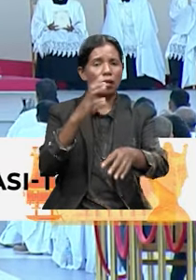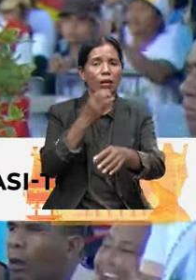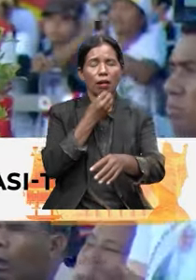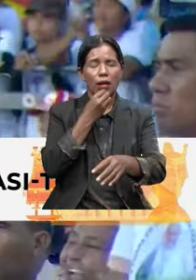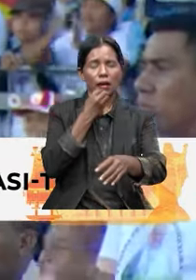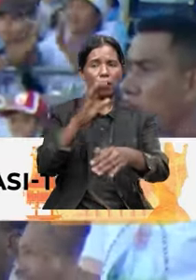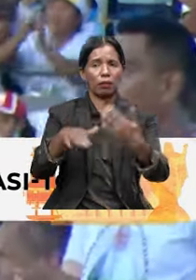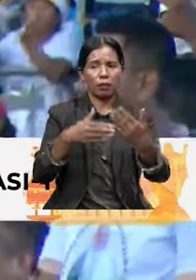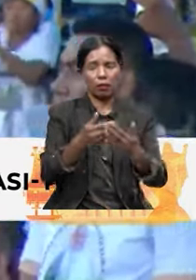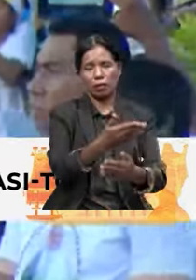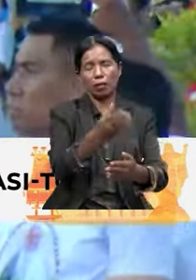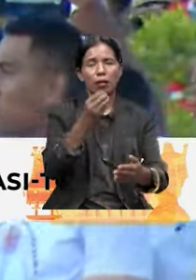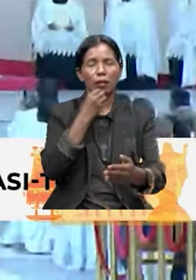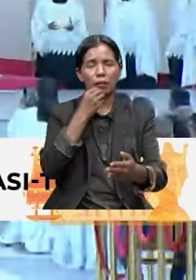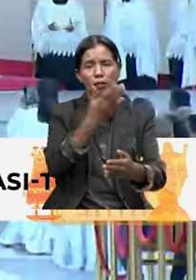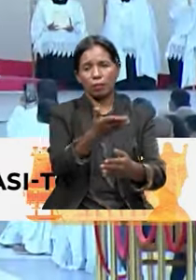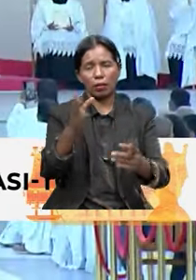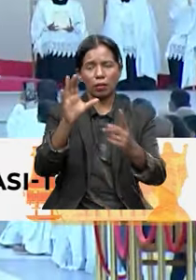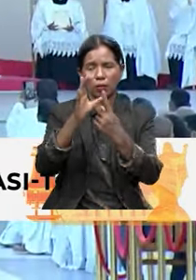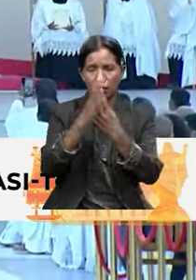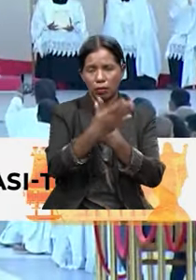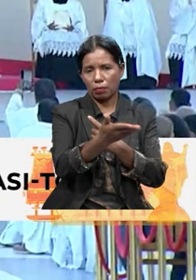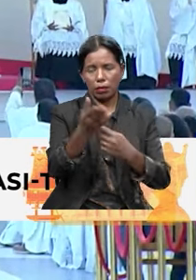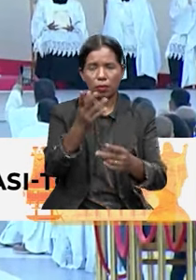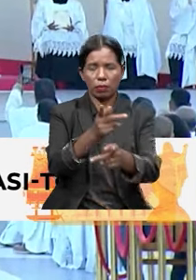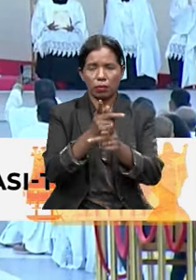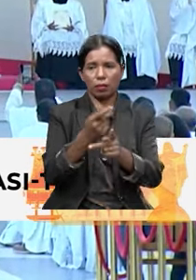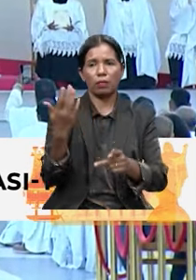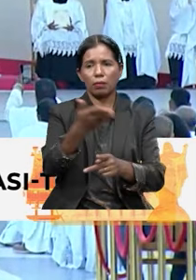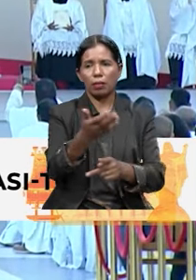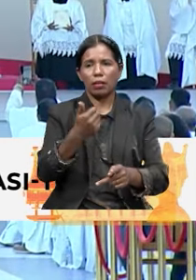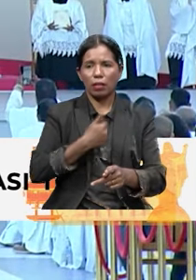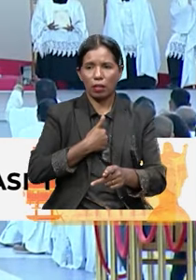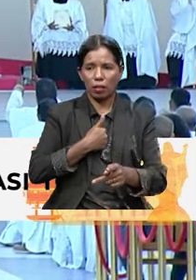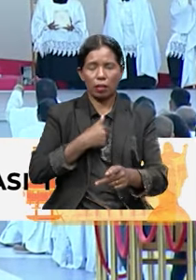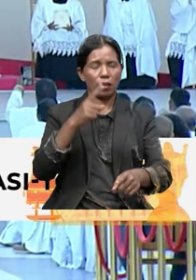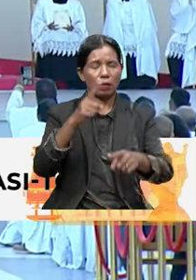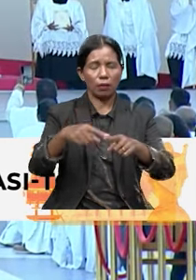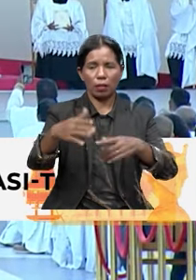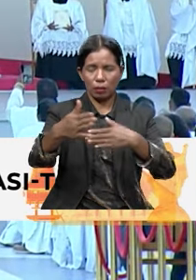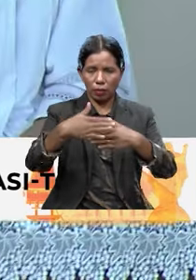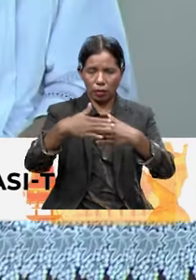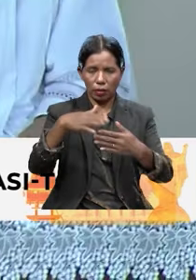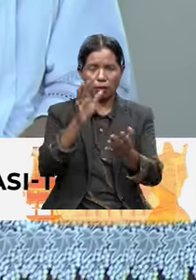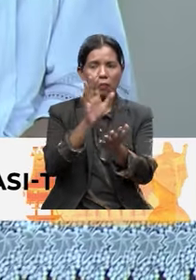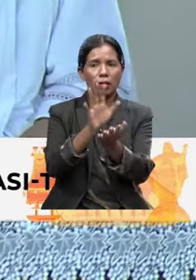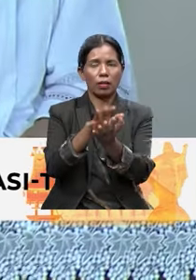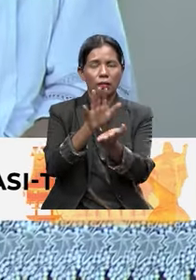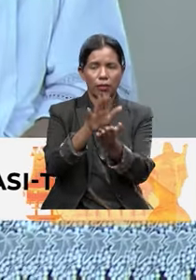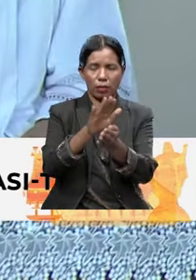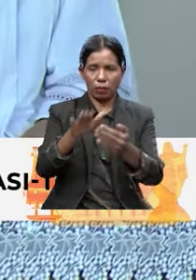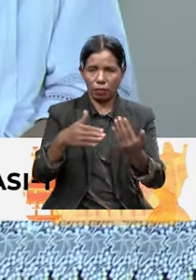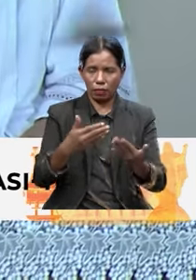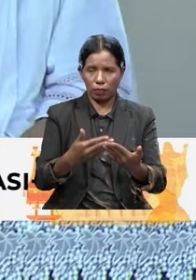han mos e minha cultura. No emi se cuidado emi ni an, atu la bele besi kwa la faik sirane. Que